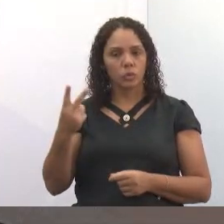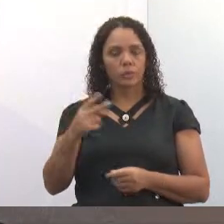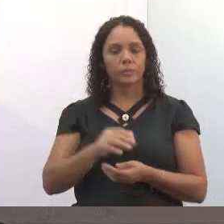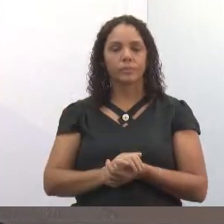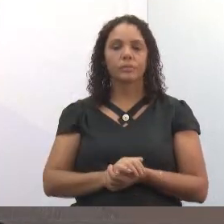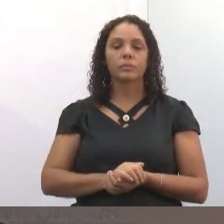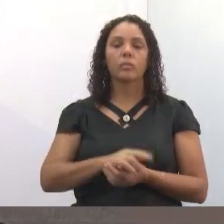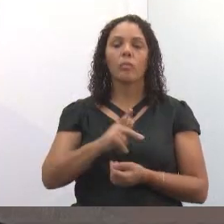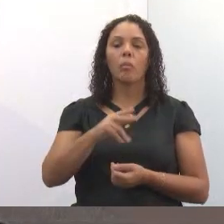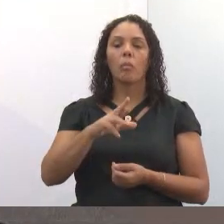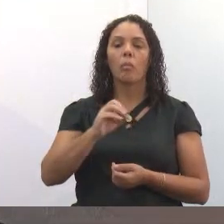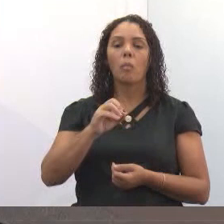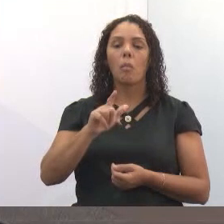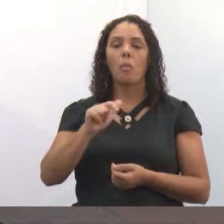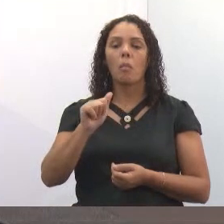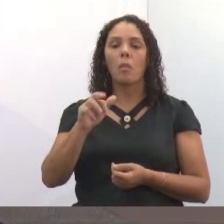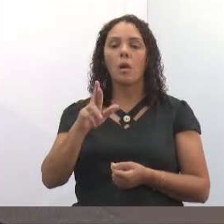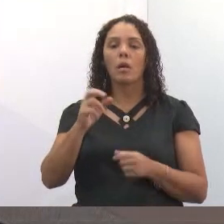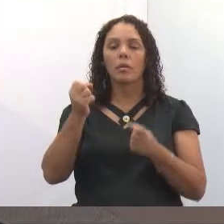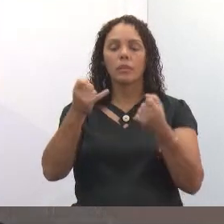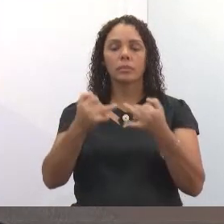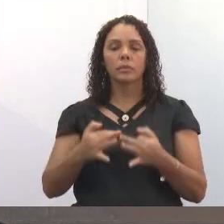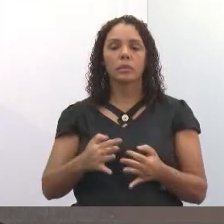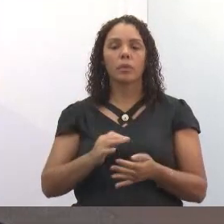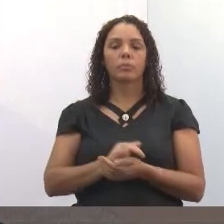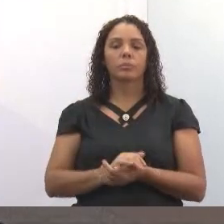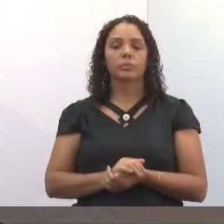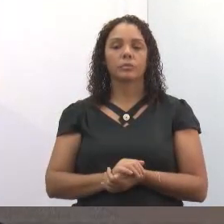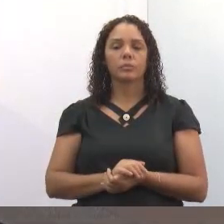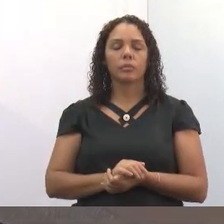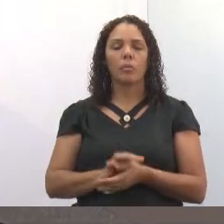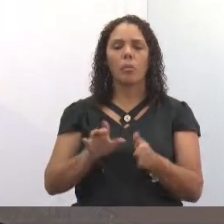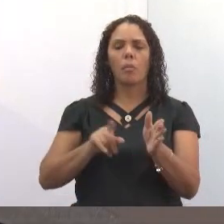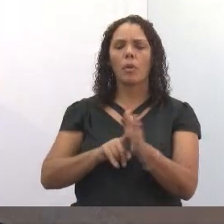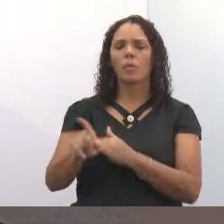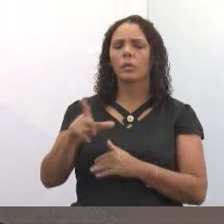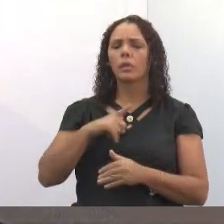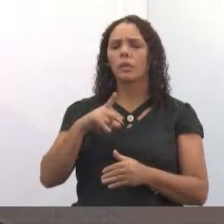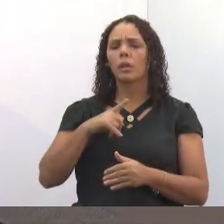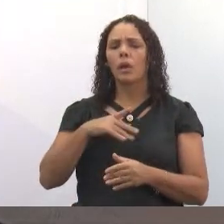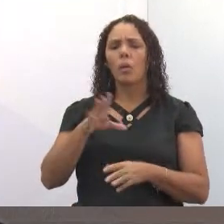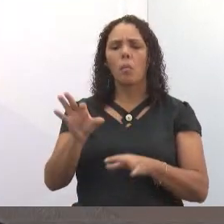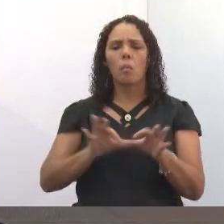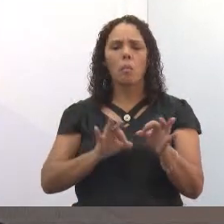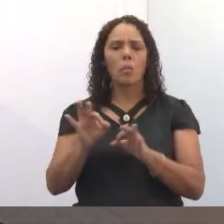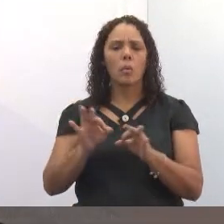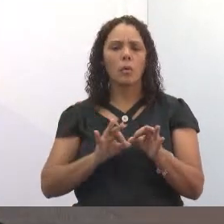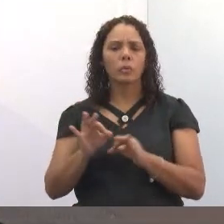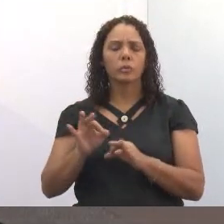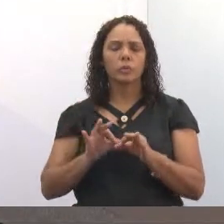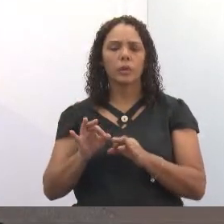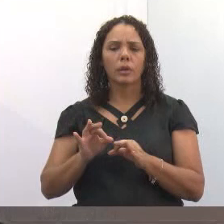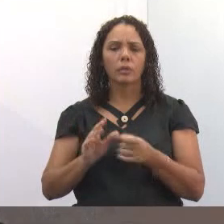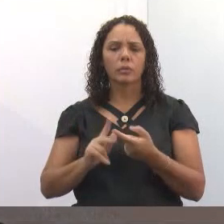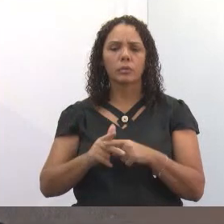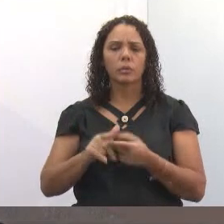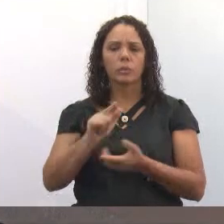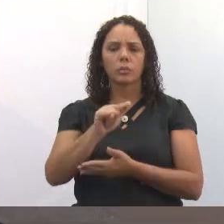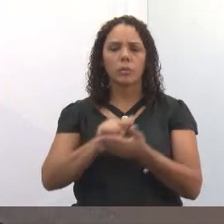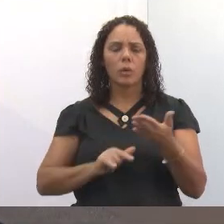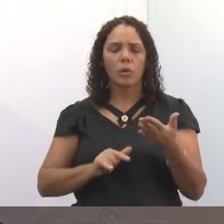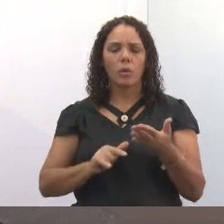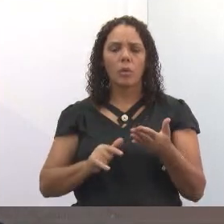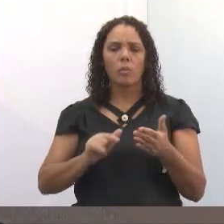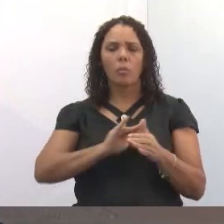informar o que segue. Número 1. Existe algum projeto concreto de regularização fundiária para a área denominada